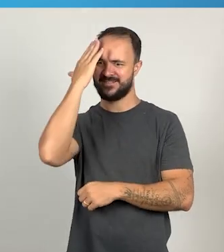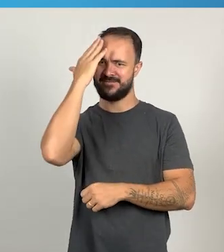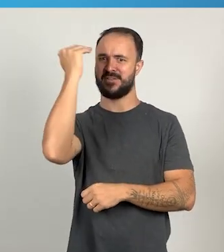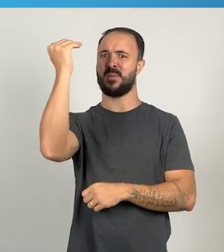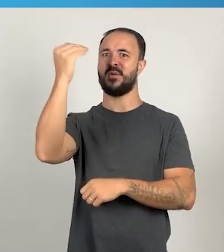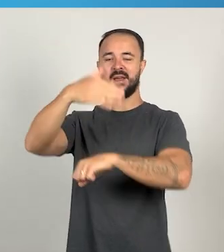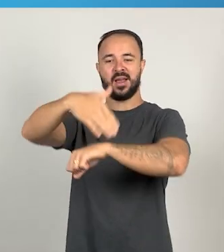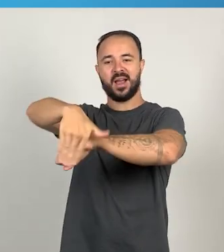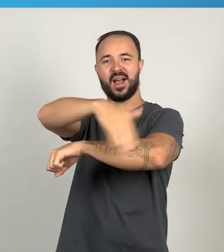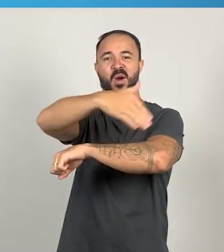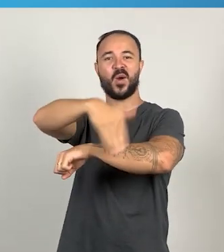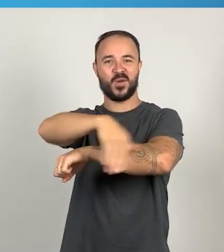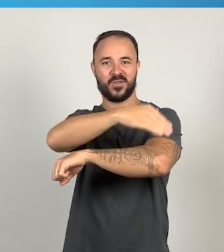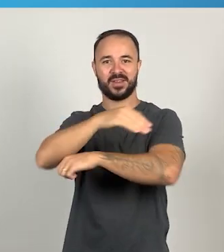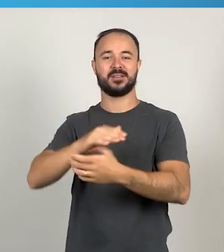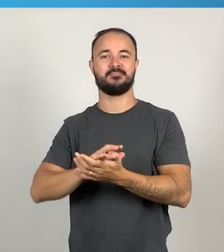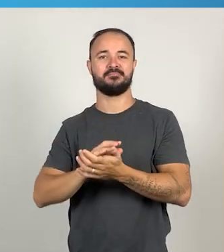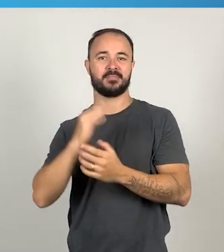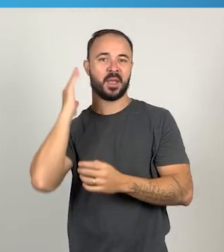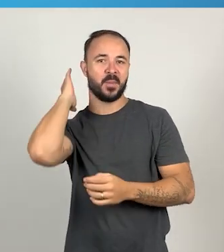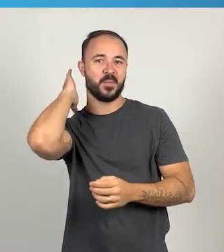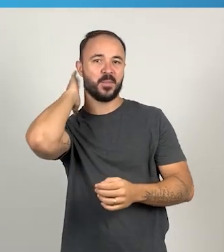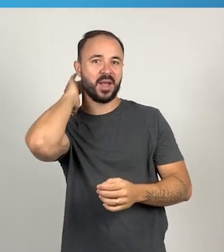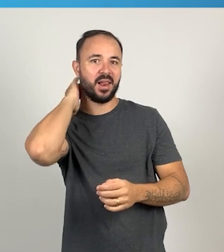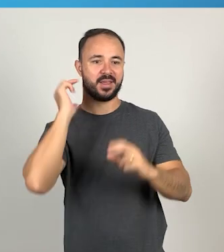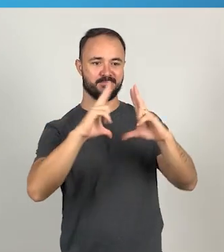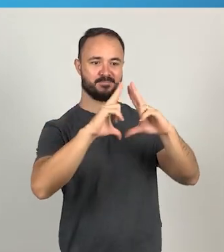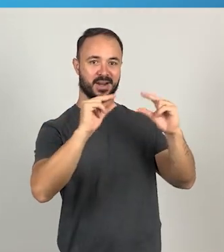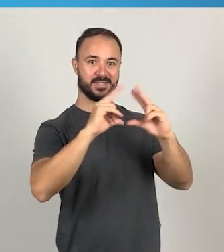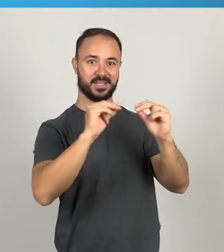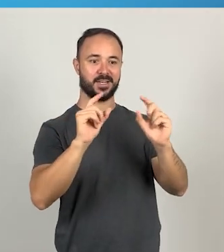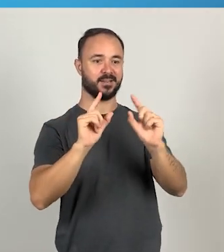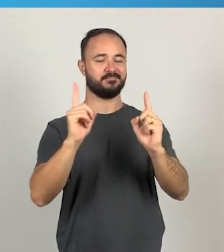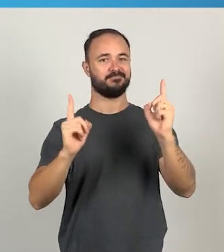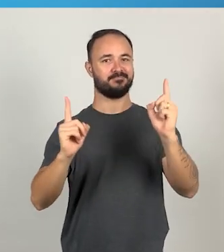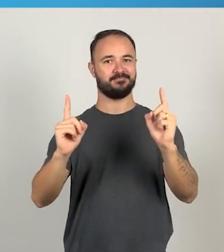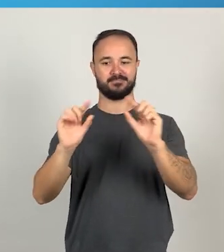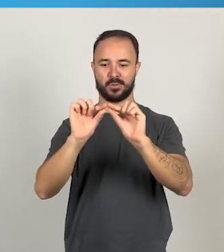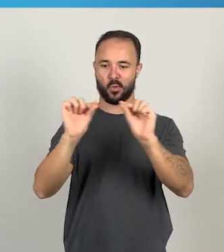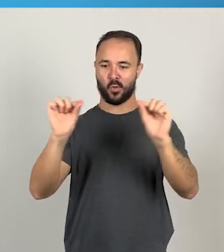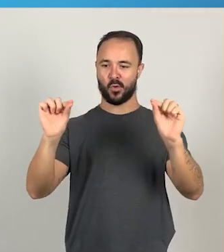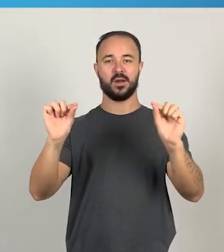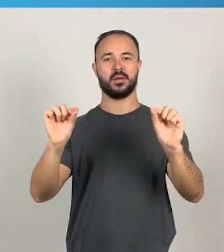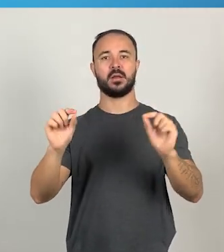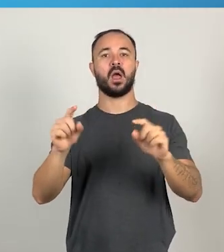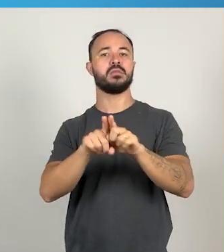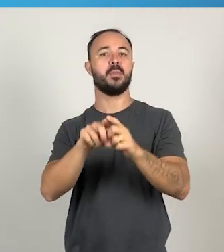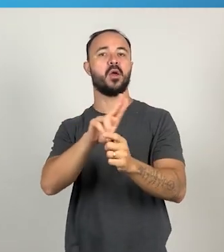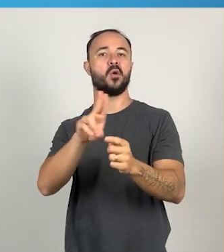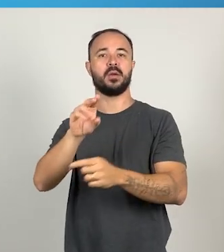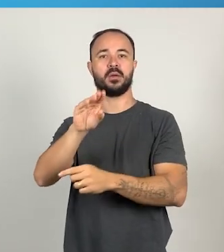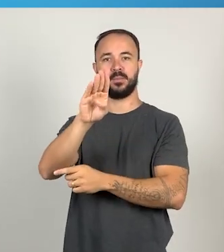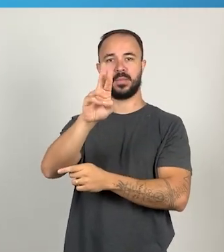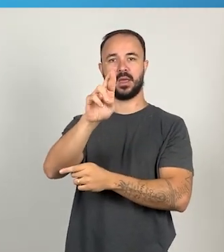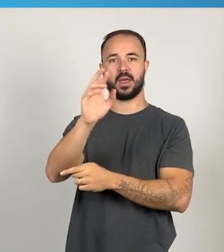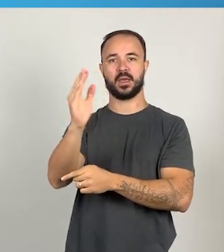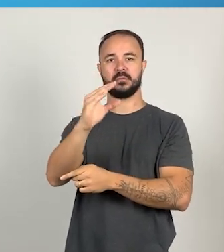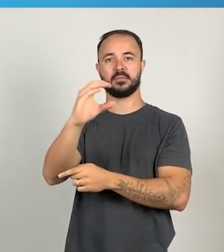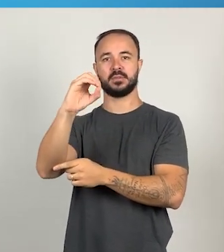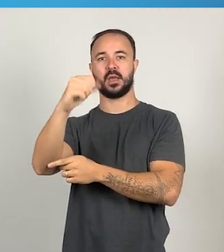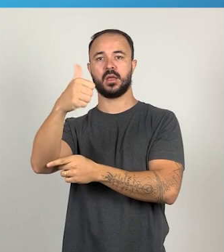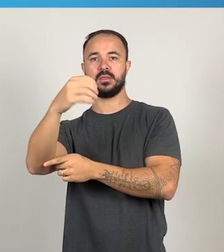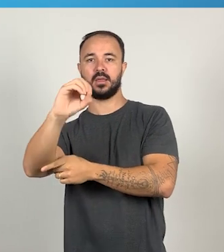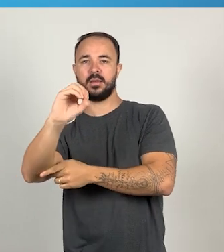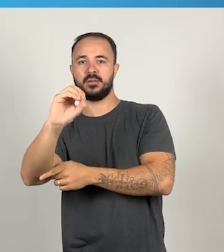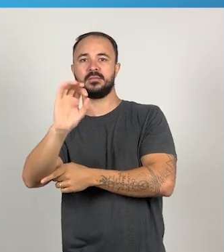famosa rodovia Belém-Brasília, também conhecida de BR-010. Então, o Juscelino Kubitschek, ele